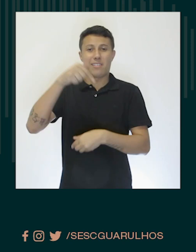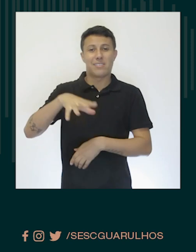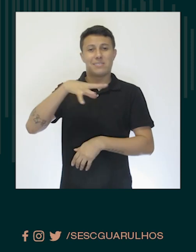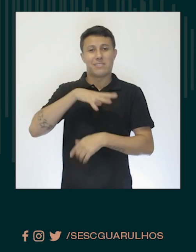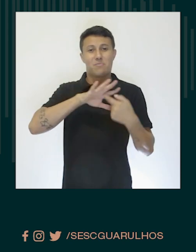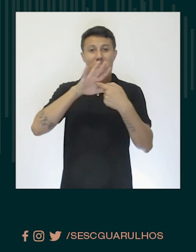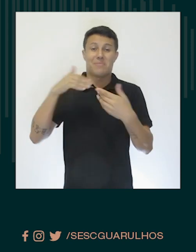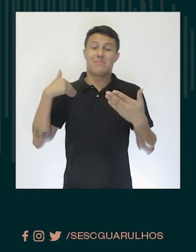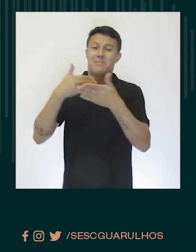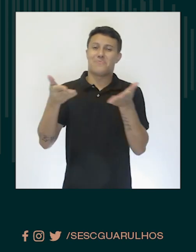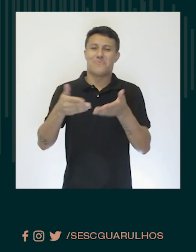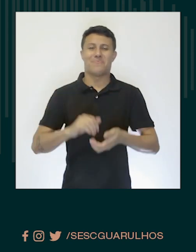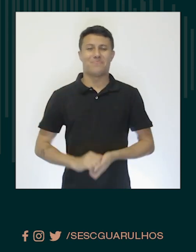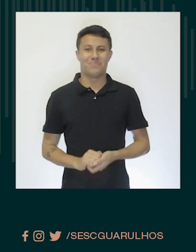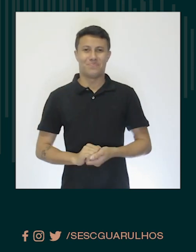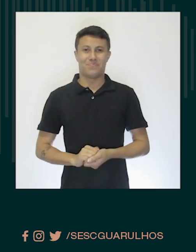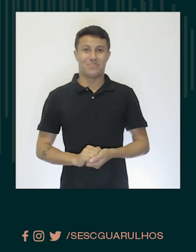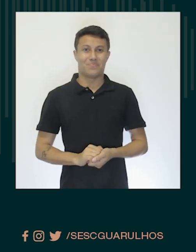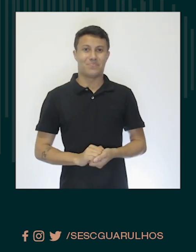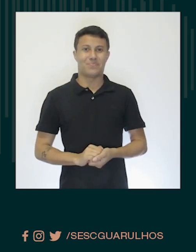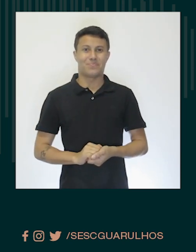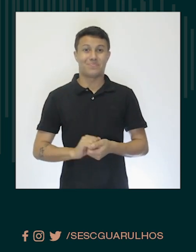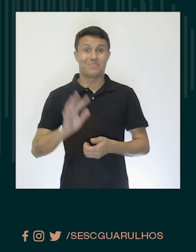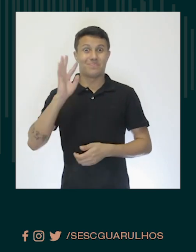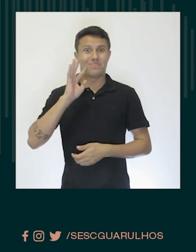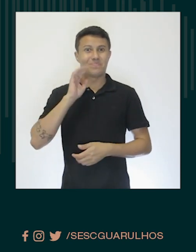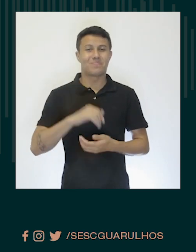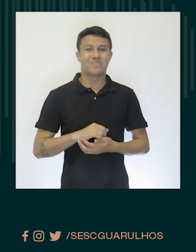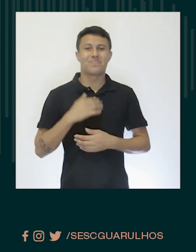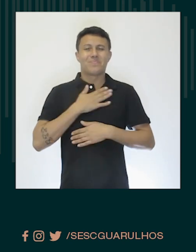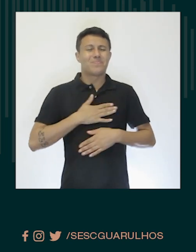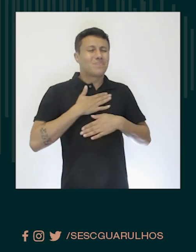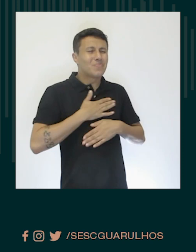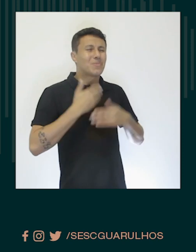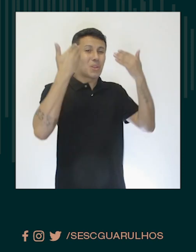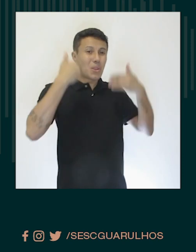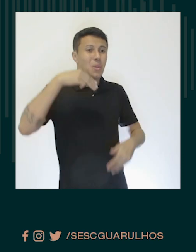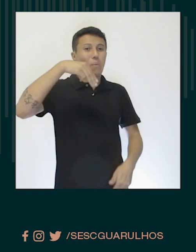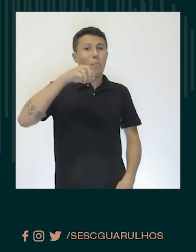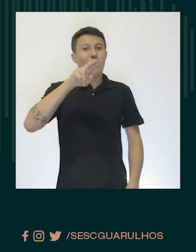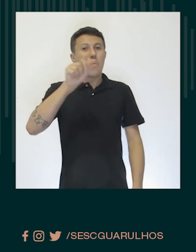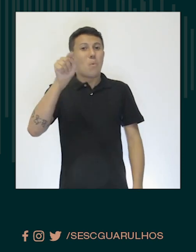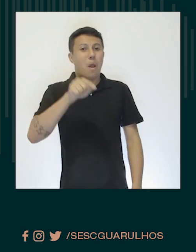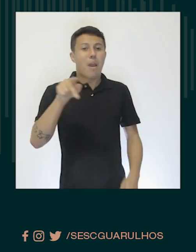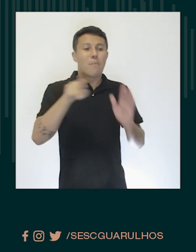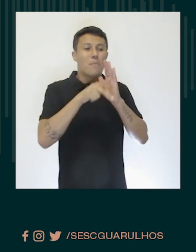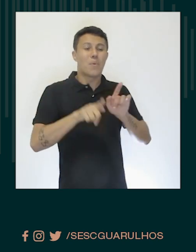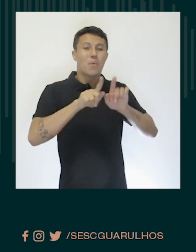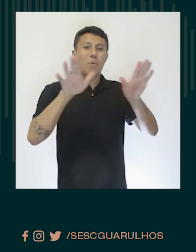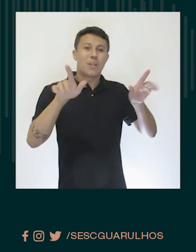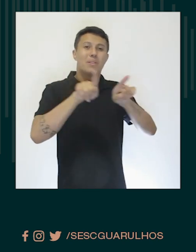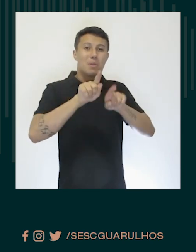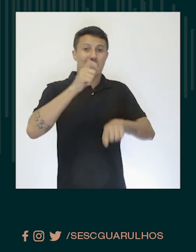arte aqui na cidade desde então. Da hora! Muito prazer aí, eu sou o Moá, daqui